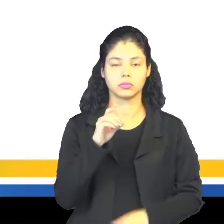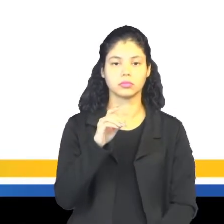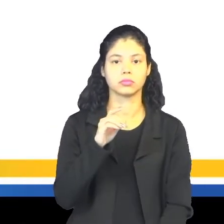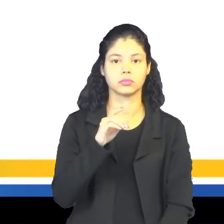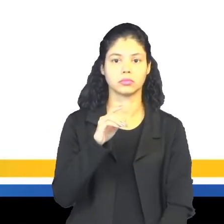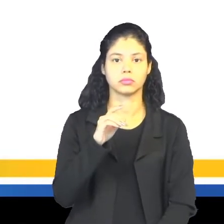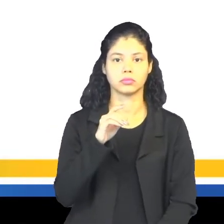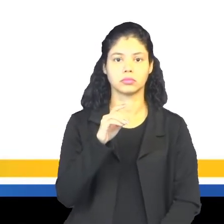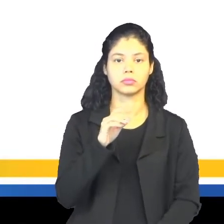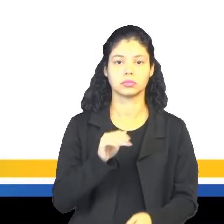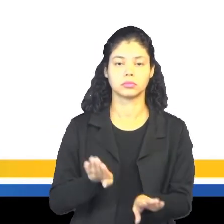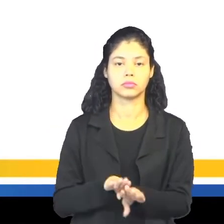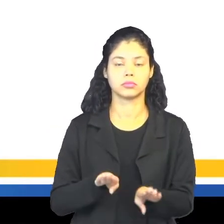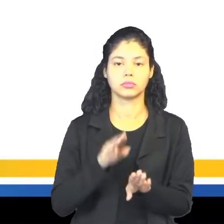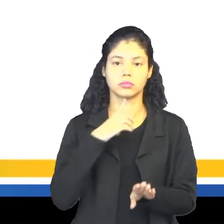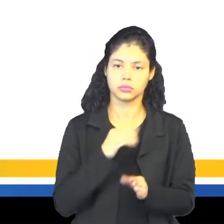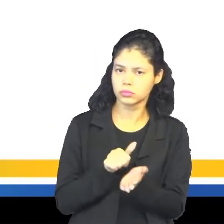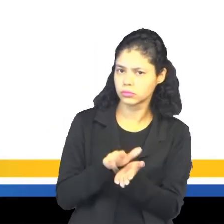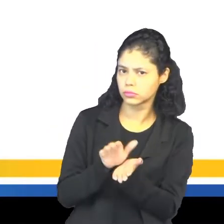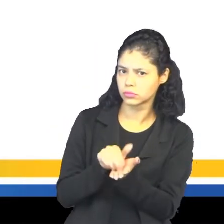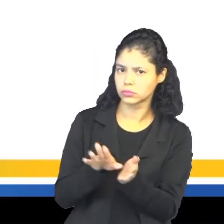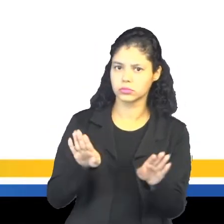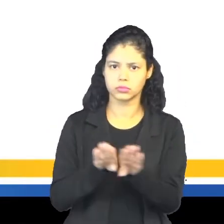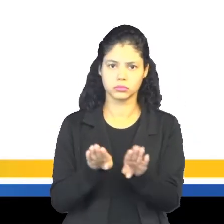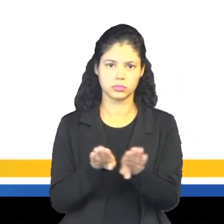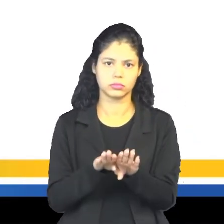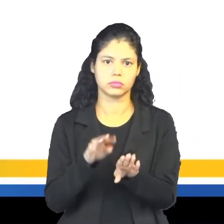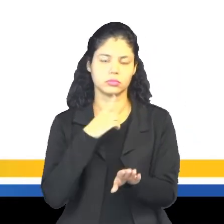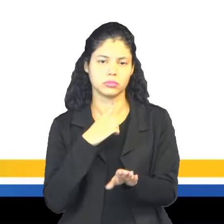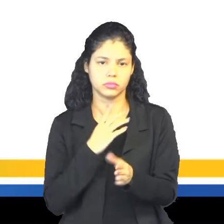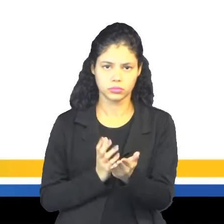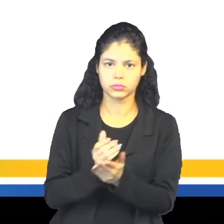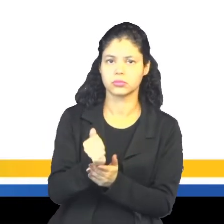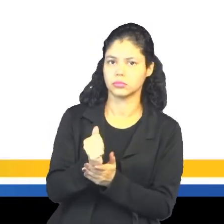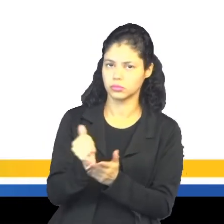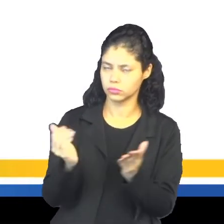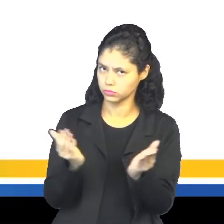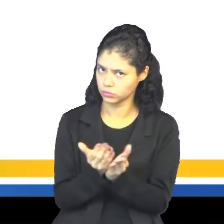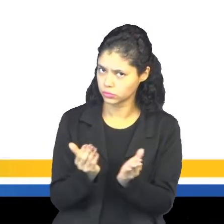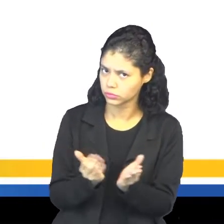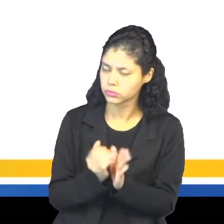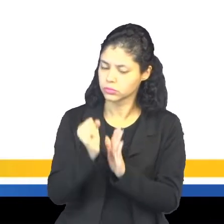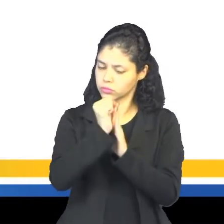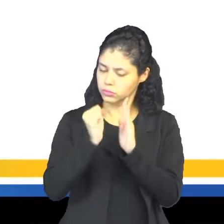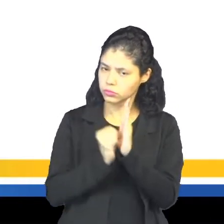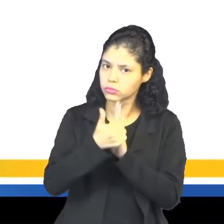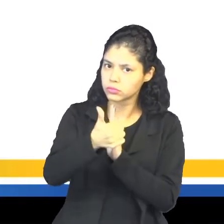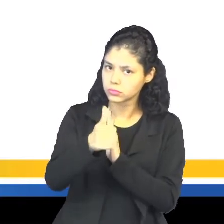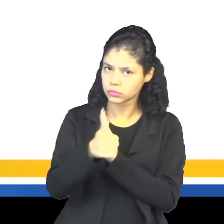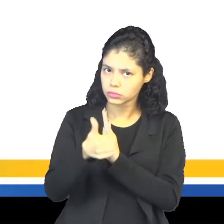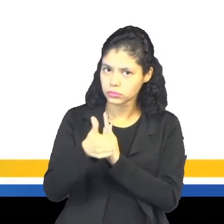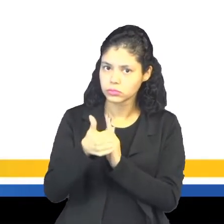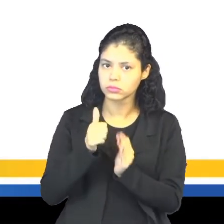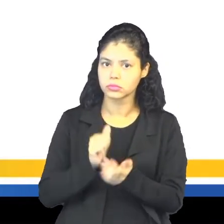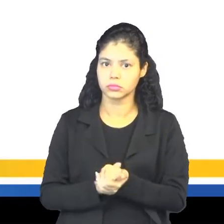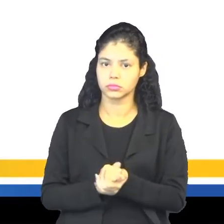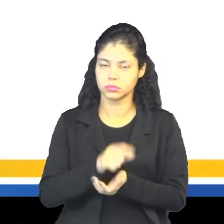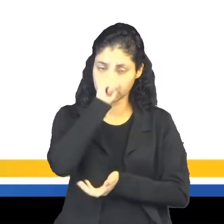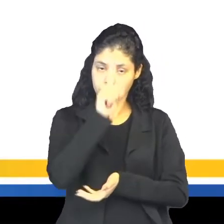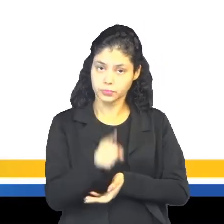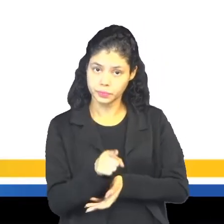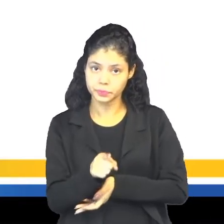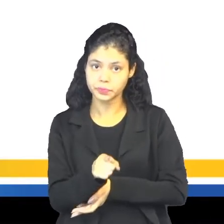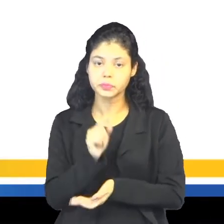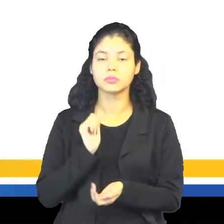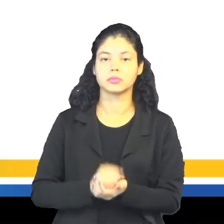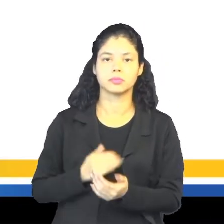lutas pela expulsão dos árabes, né, que foram chamadas de reconquista cristã. No século XI, né, o nobre guerreiro Henrique de Borgonha,